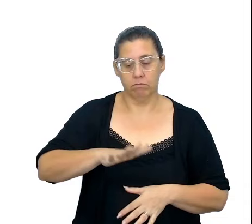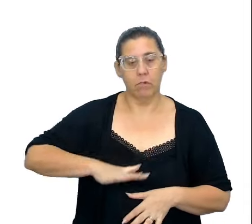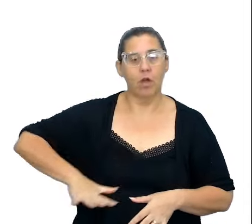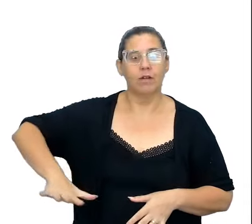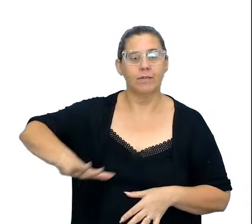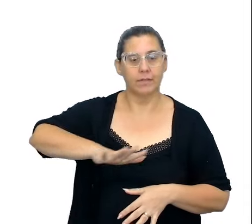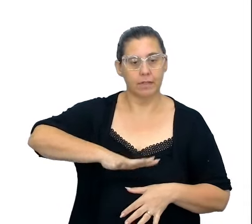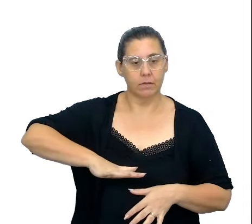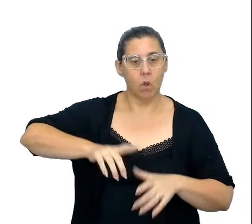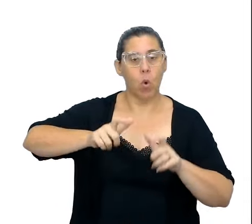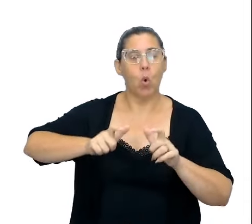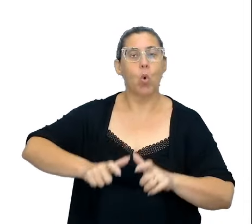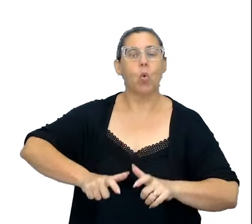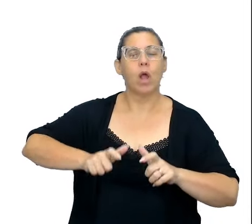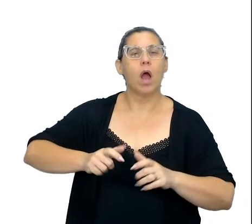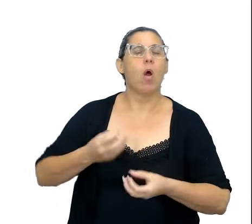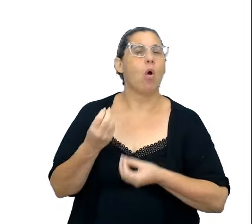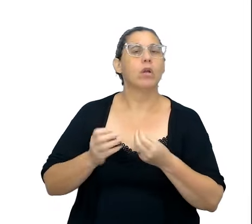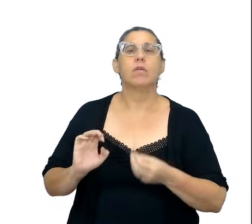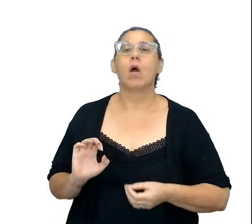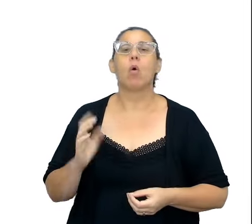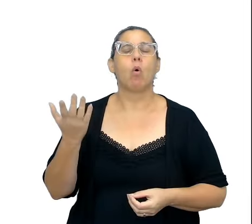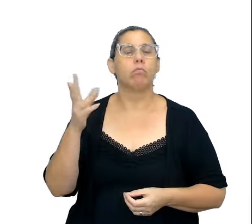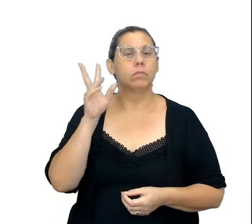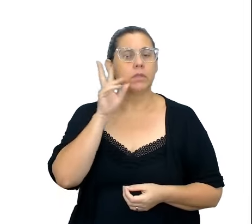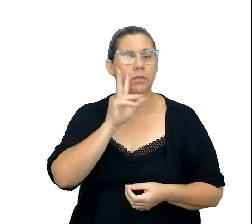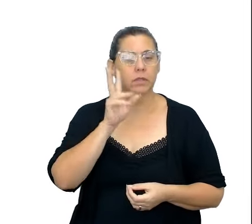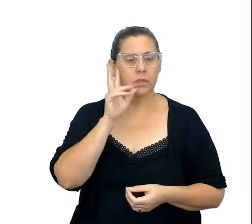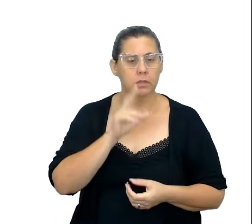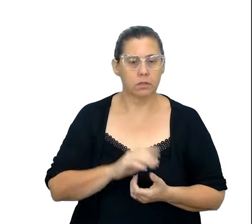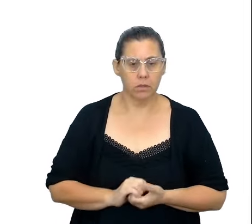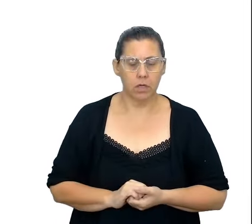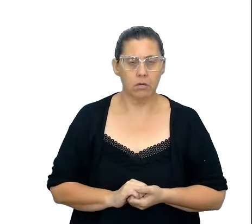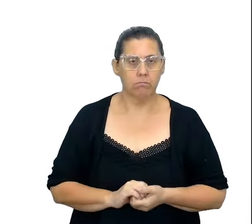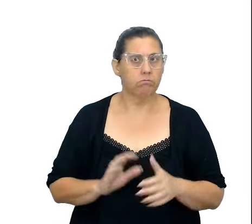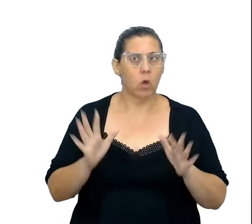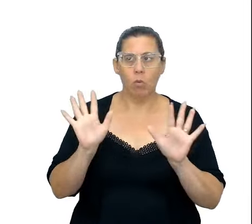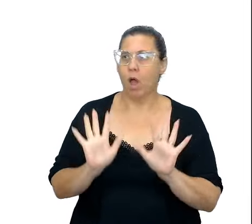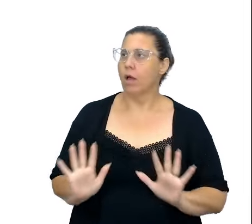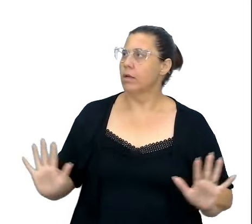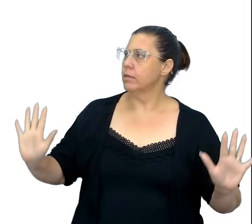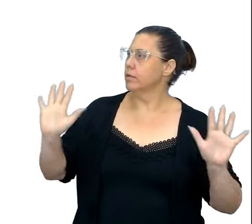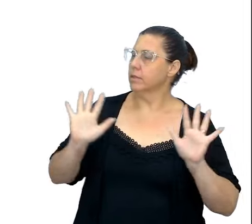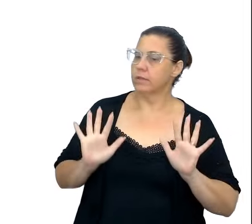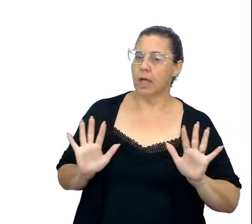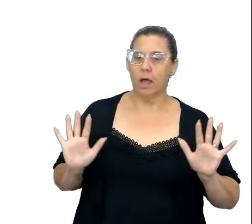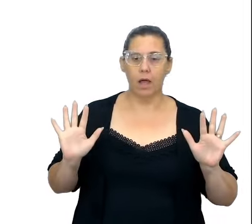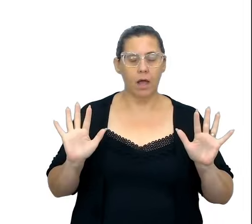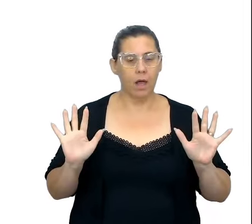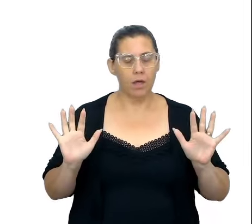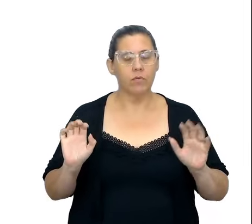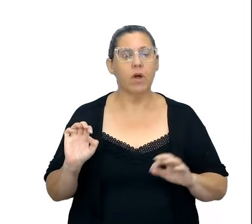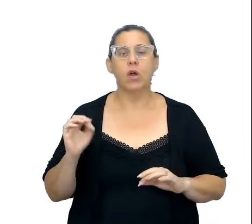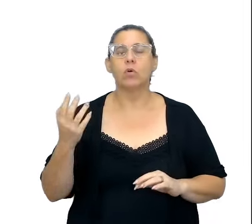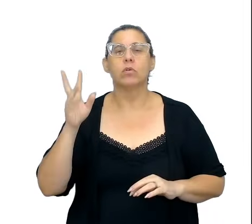pensar, né, o local onde acontece essa história. Escreva em qual cenário do seu cotidiano